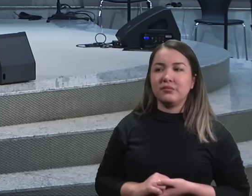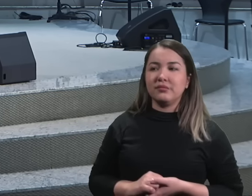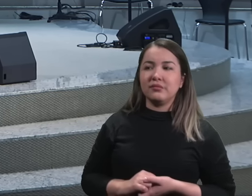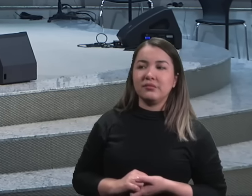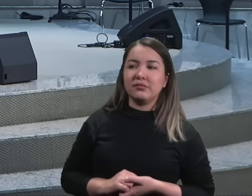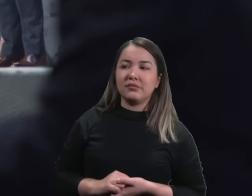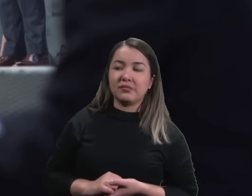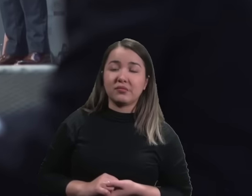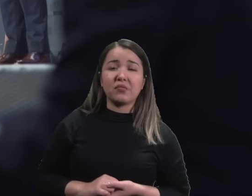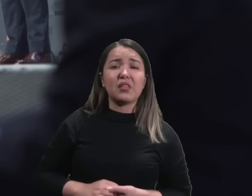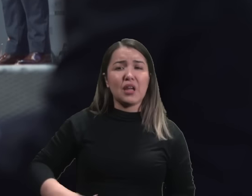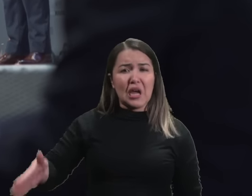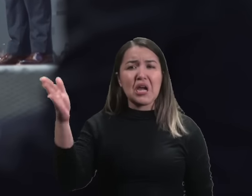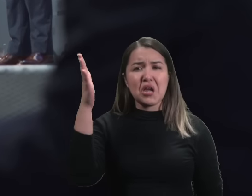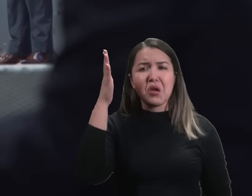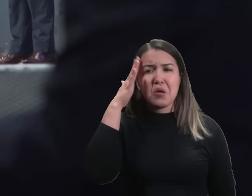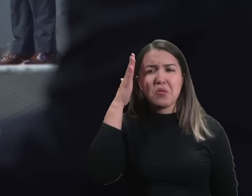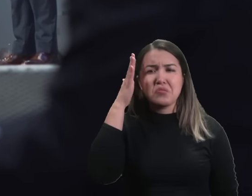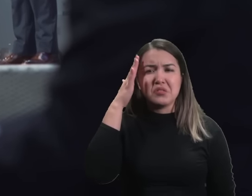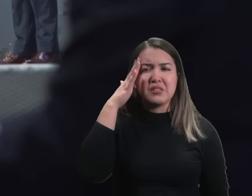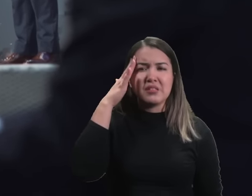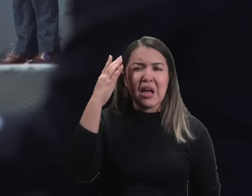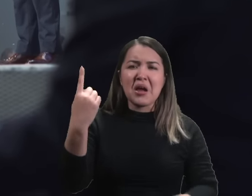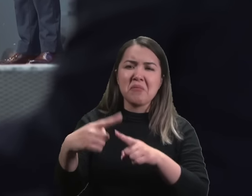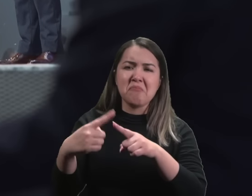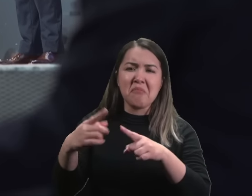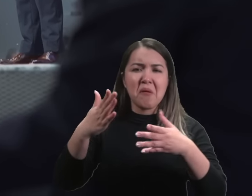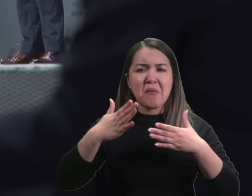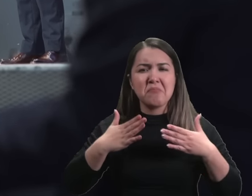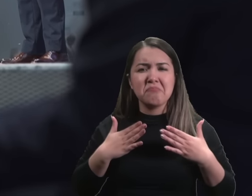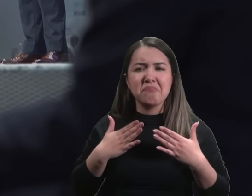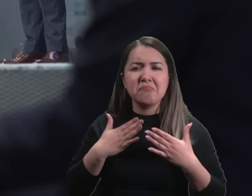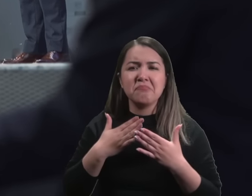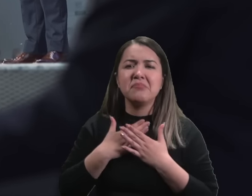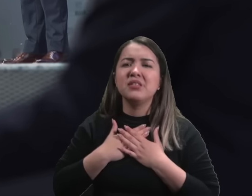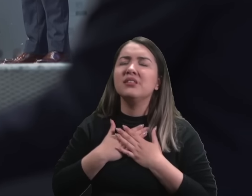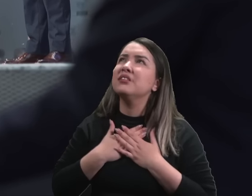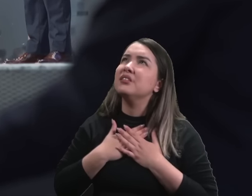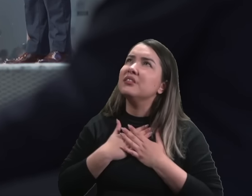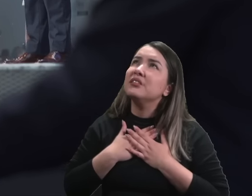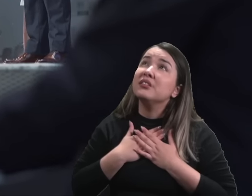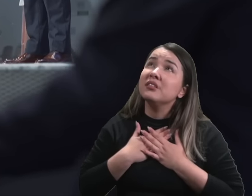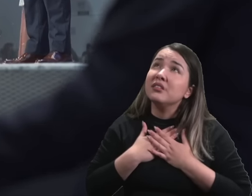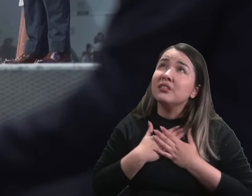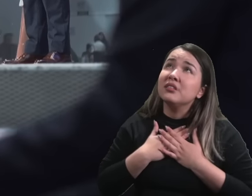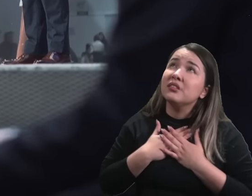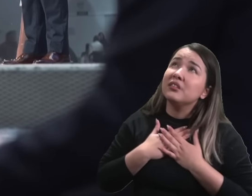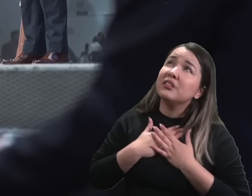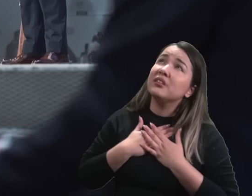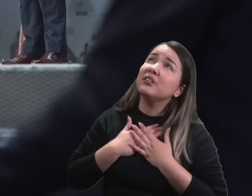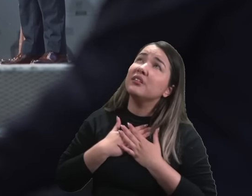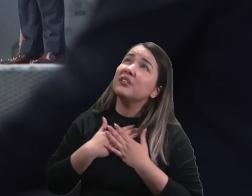aceito sei que foi por mim que